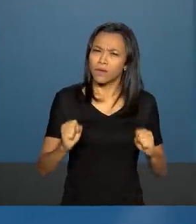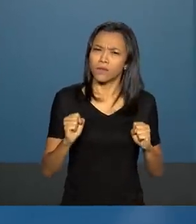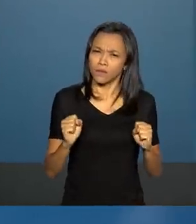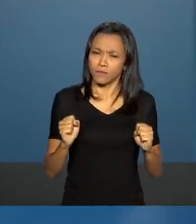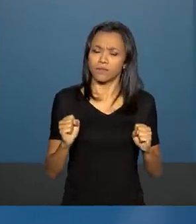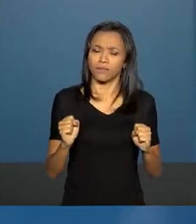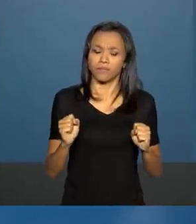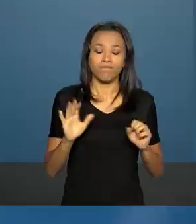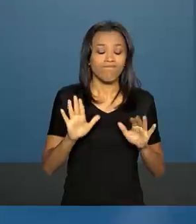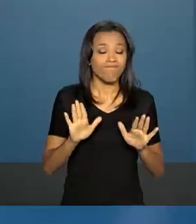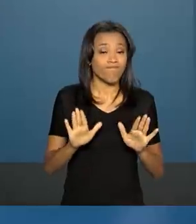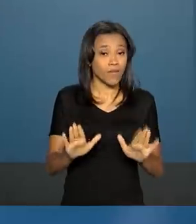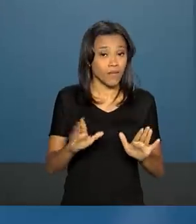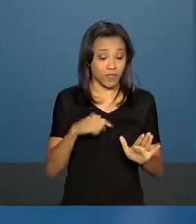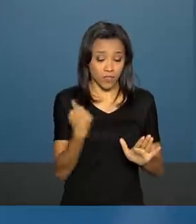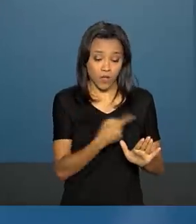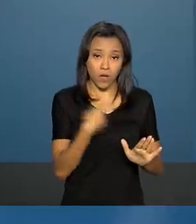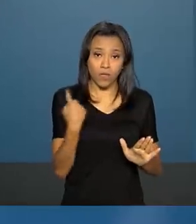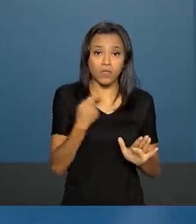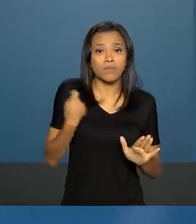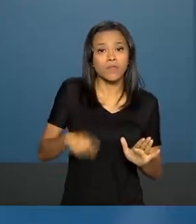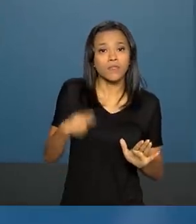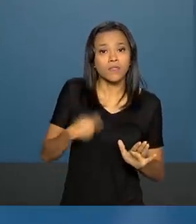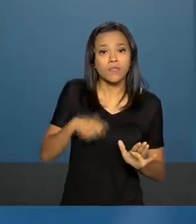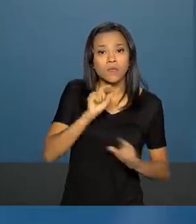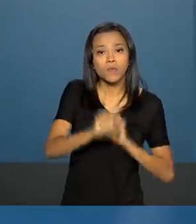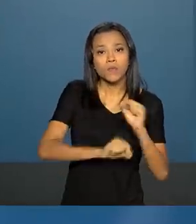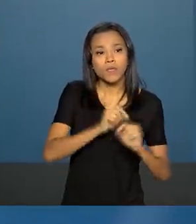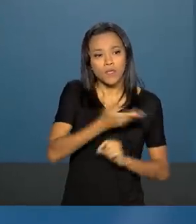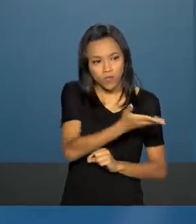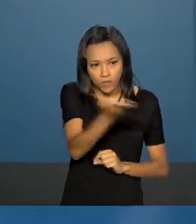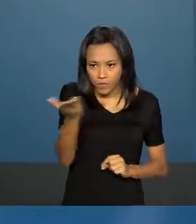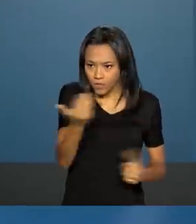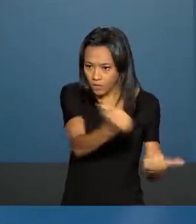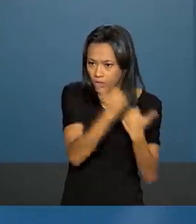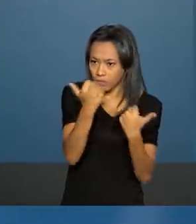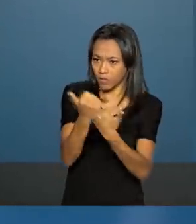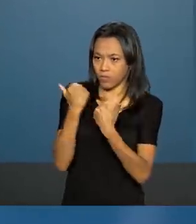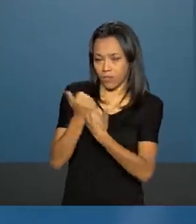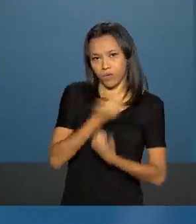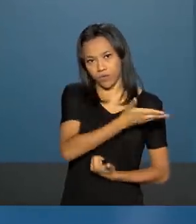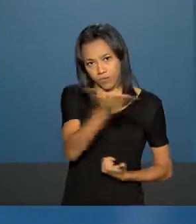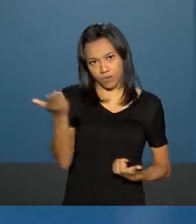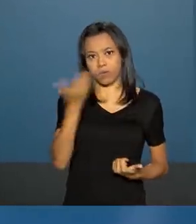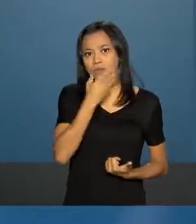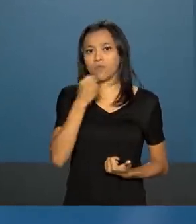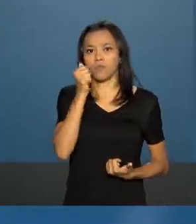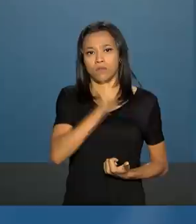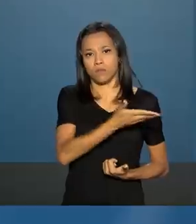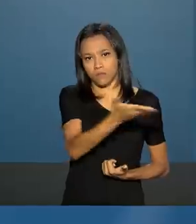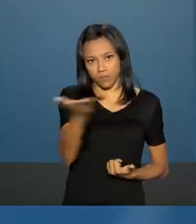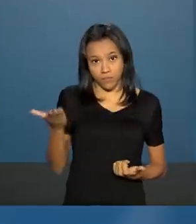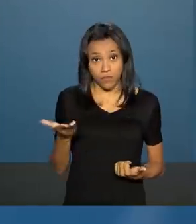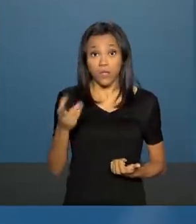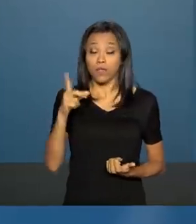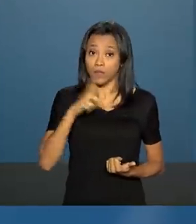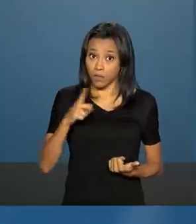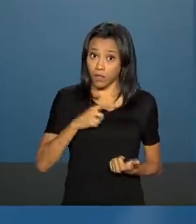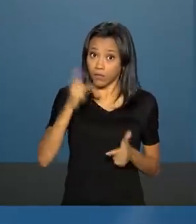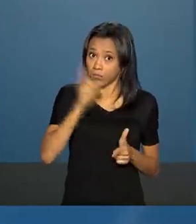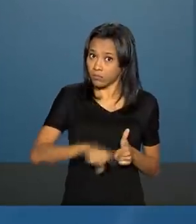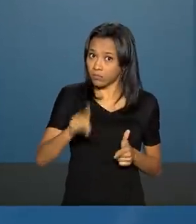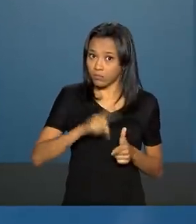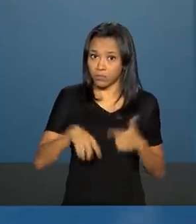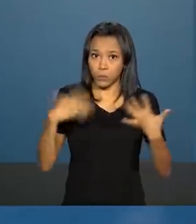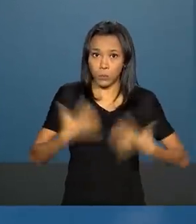mas nós precisamos de todos os senhores e senhoras. Temos uma encruzilhada pela